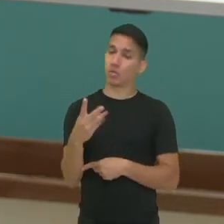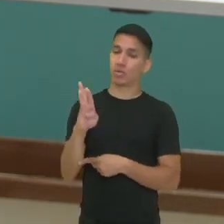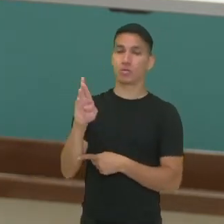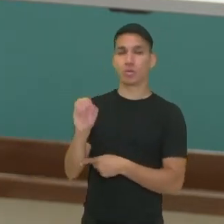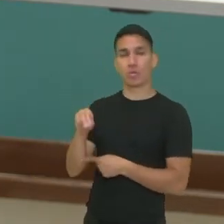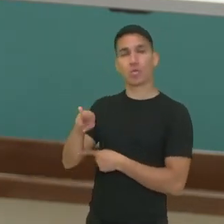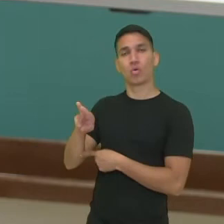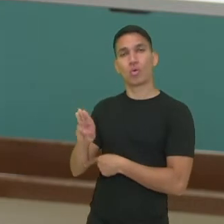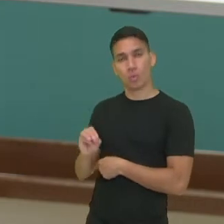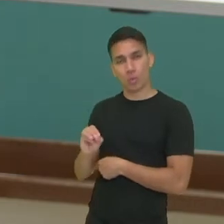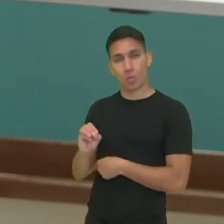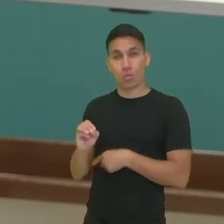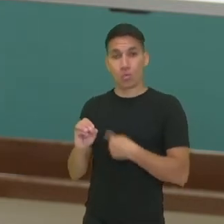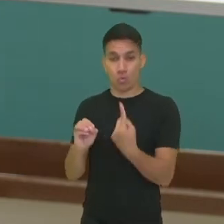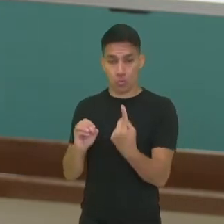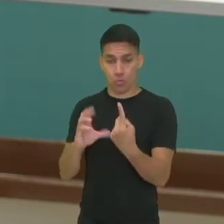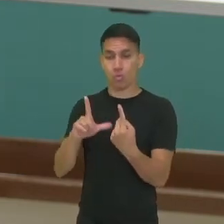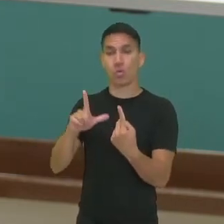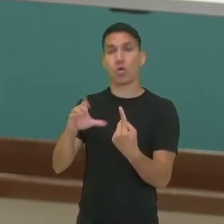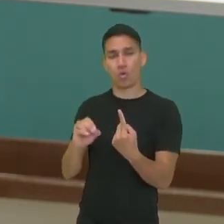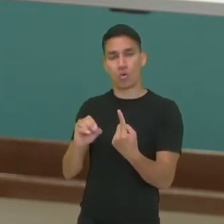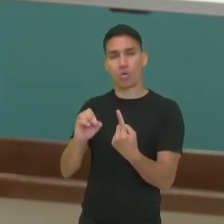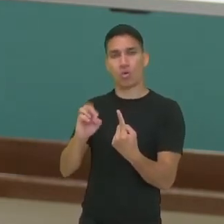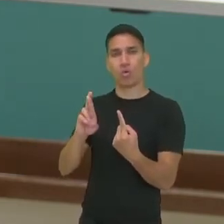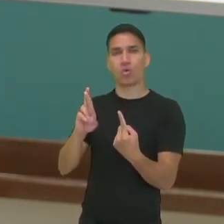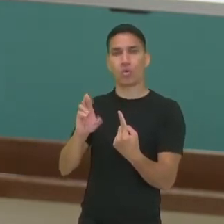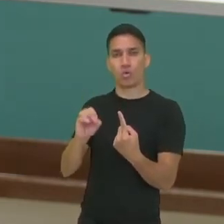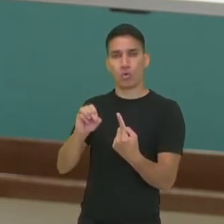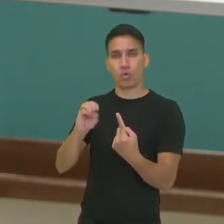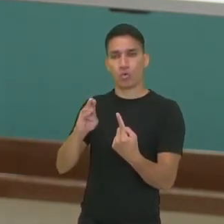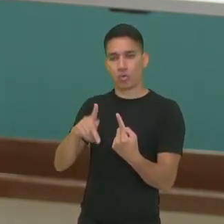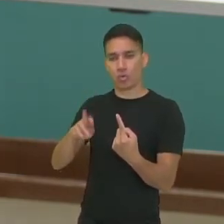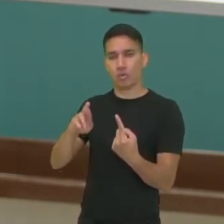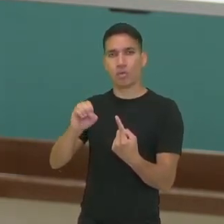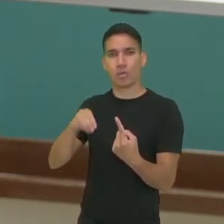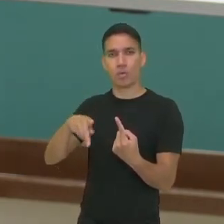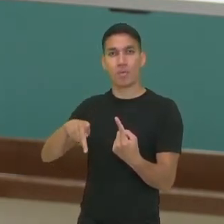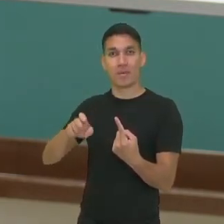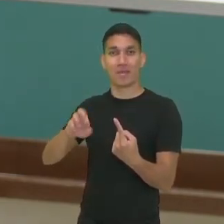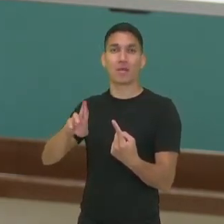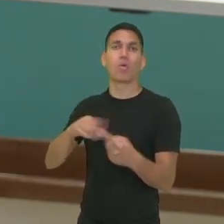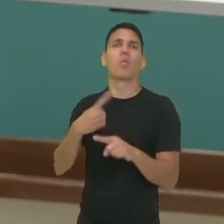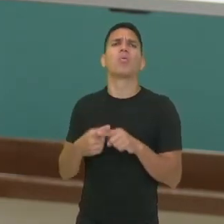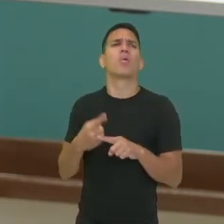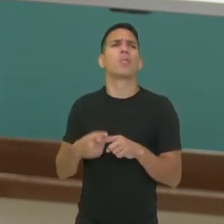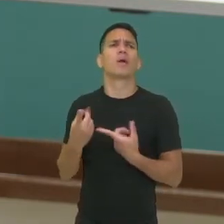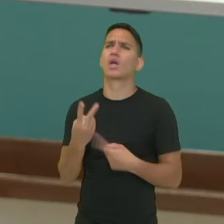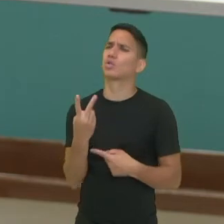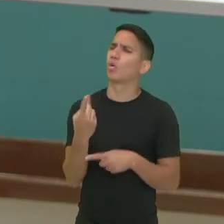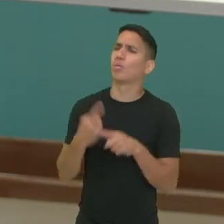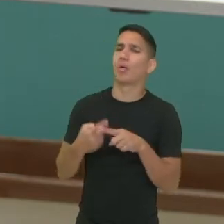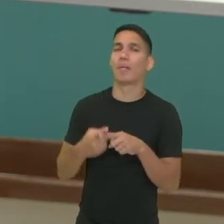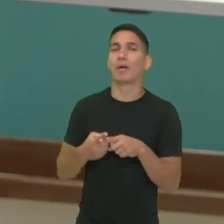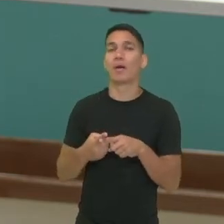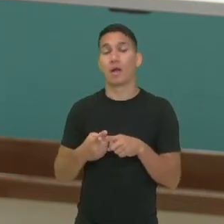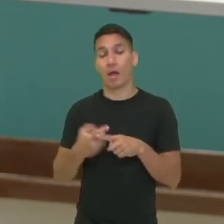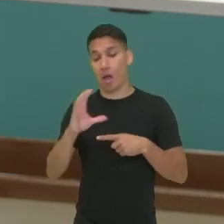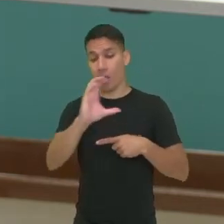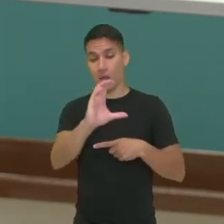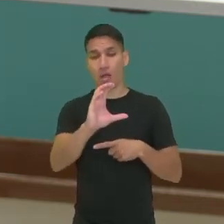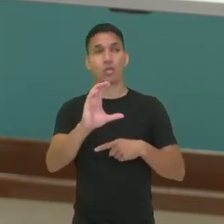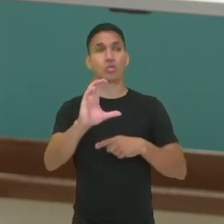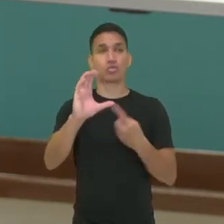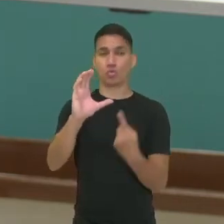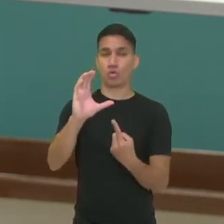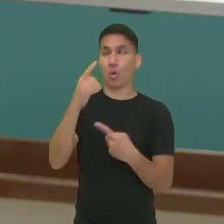1 cloro, propeno. Professor, por que 2 bromo? Tá? Porque está ligado no carbono número 2. Tá? Aqui, ó,